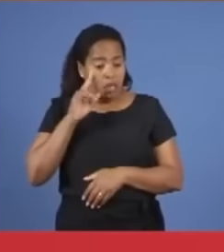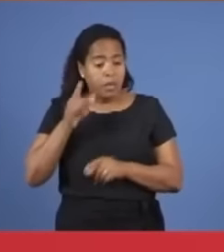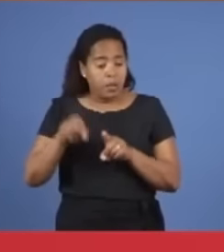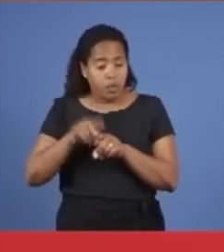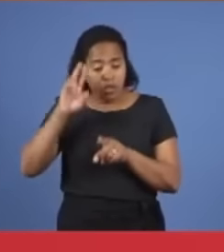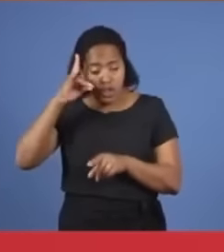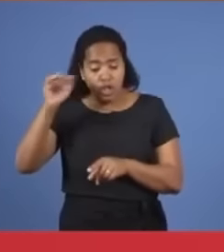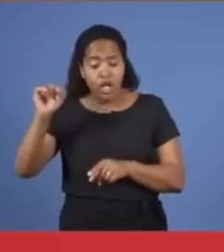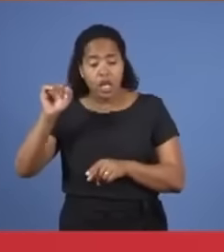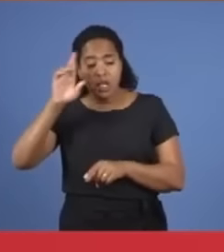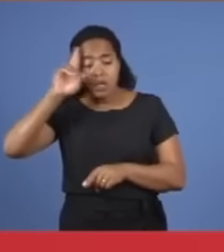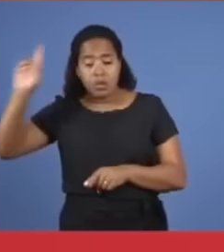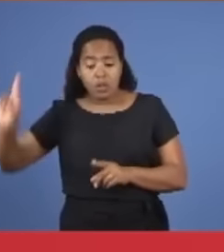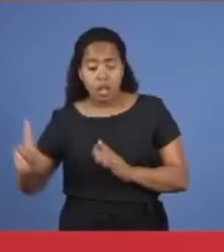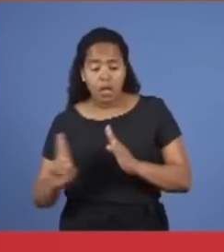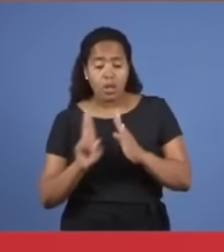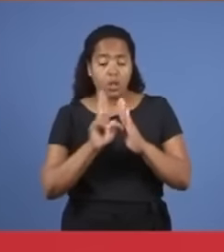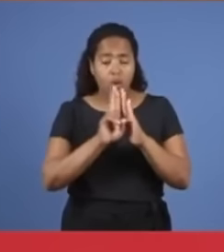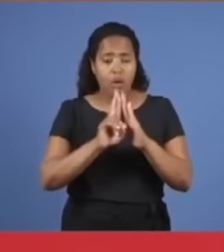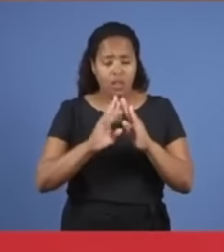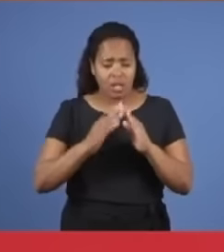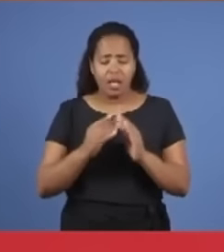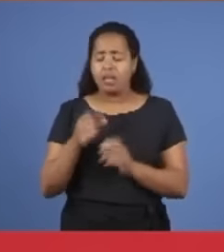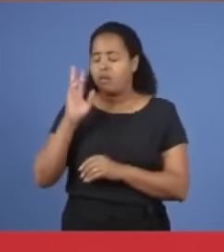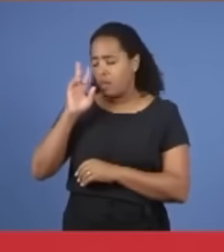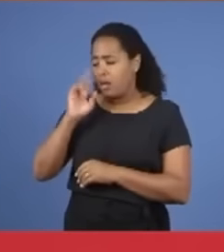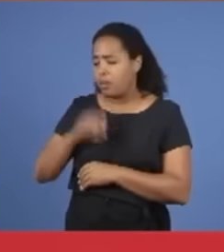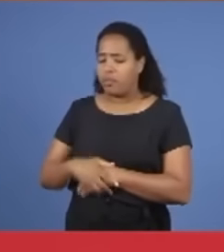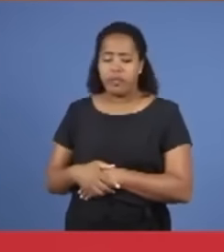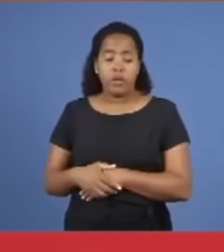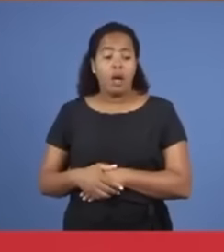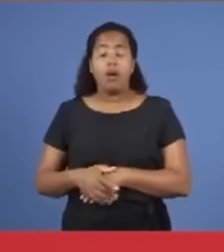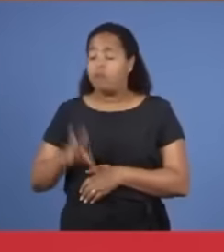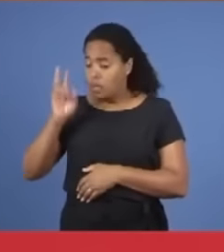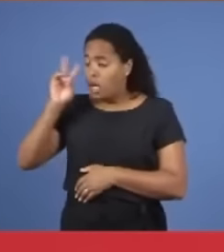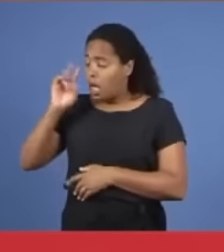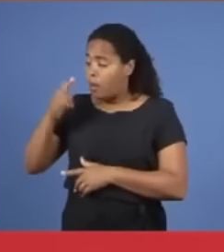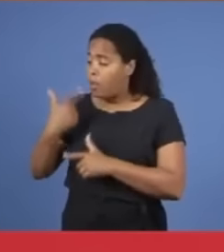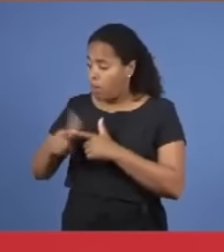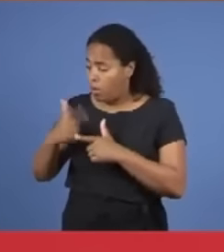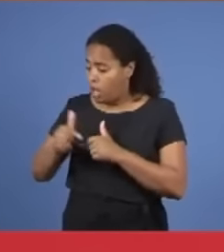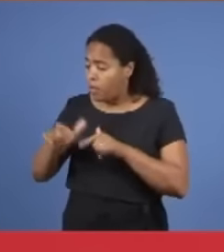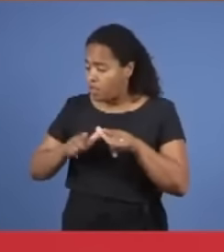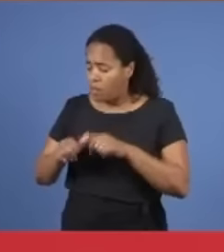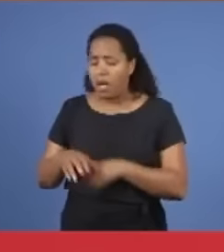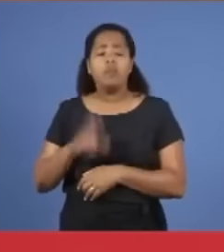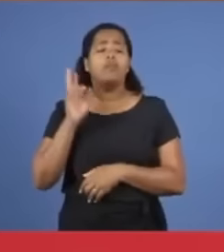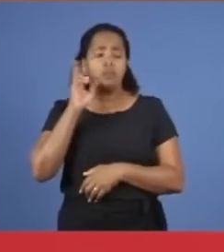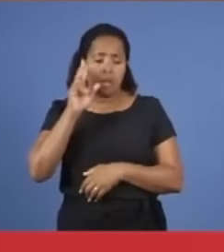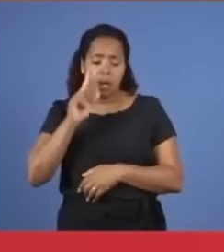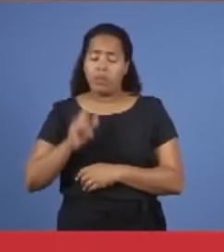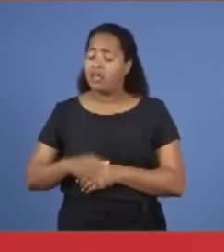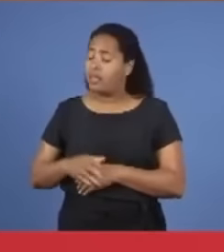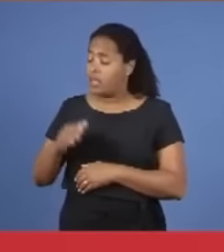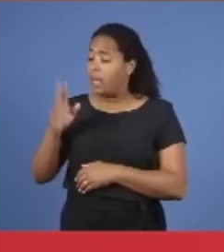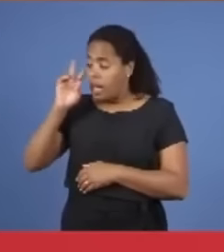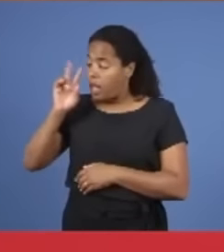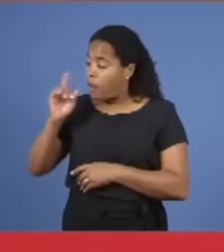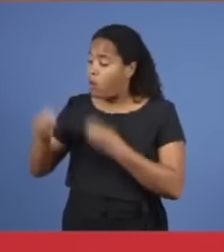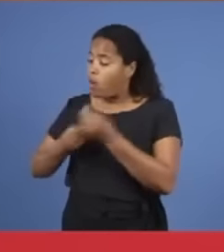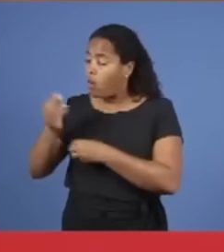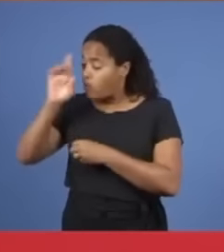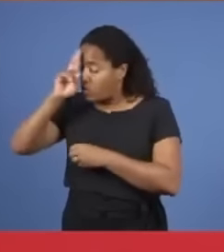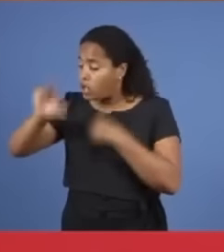casa? Lembra. Você lembra o problema no emprego? Lembra. Você lembra o que, que o senhor fez? Como é que o senhor mudou? Meus irmãos, nós